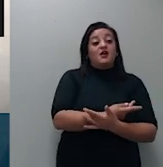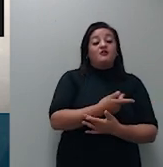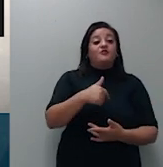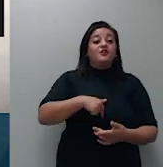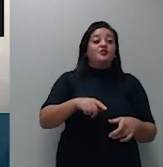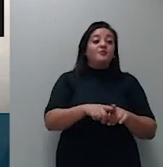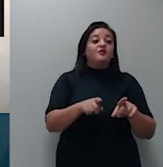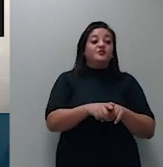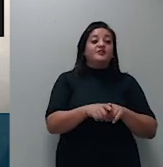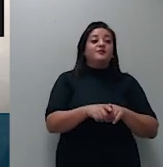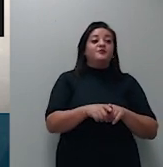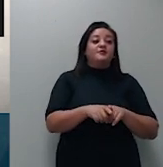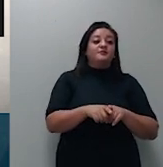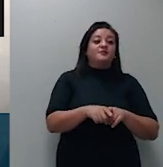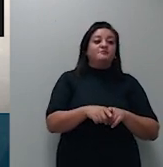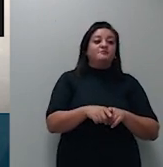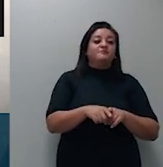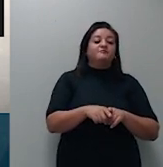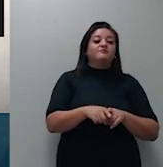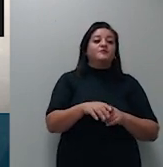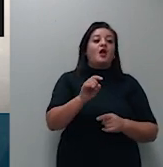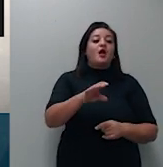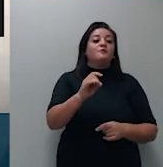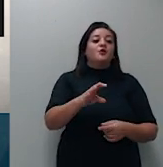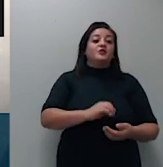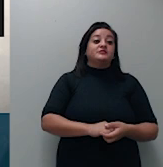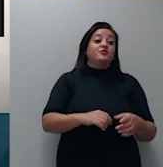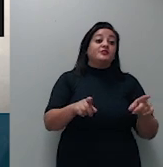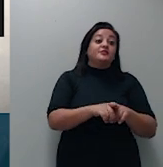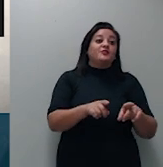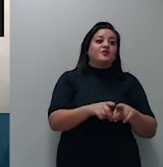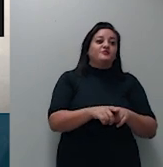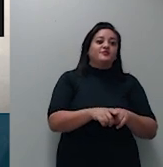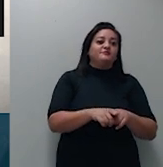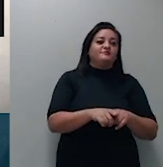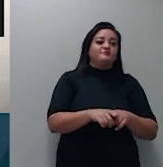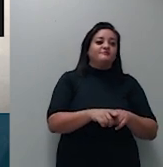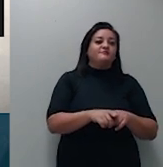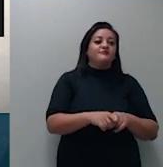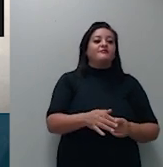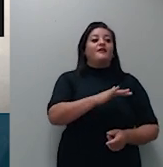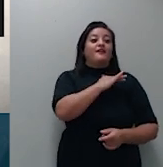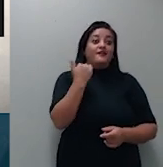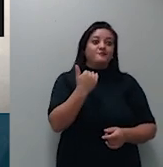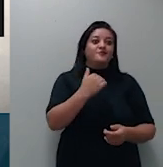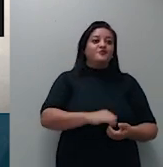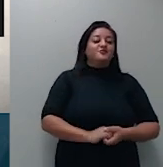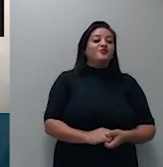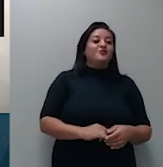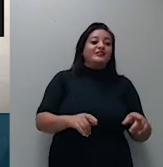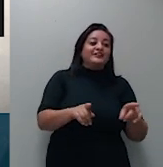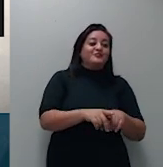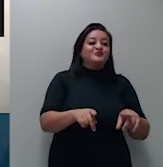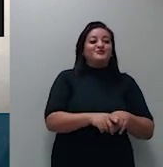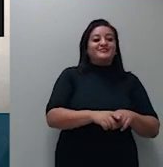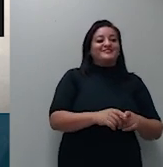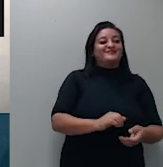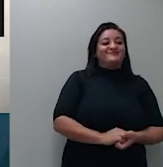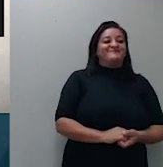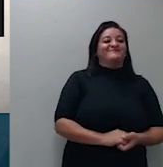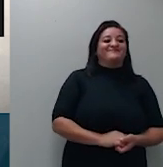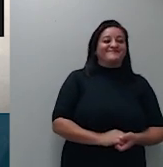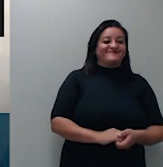recorrentes e o ex-companheiro da recorrida somente foi uma morte dessa em junho de